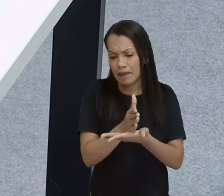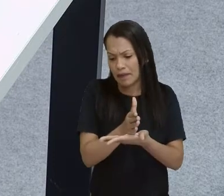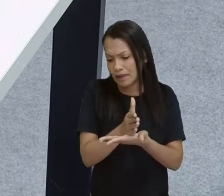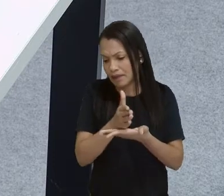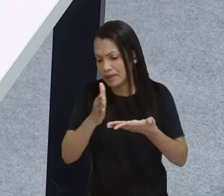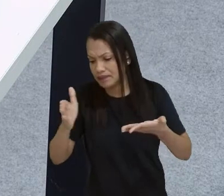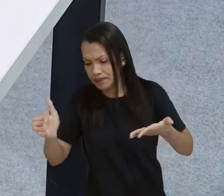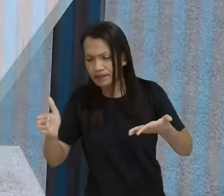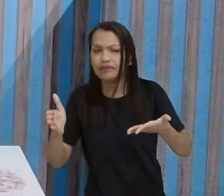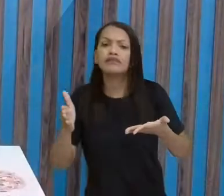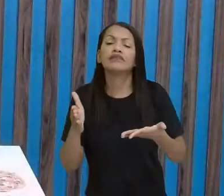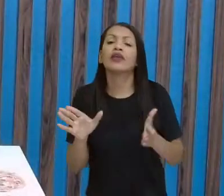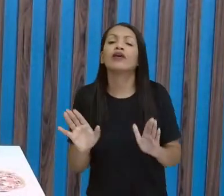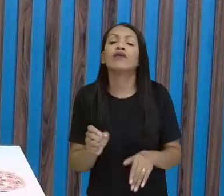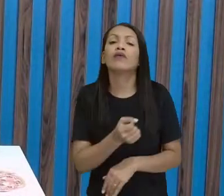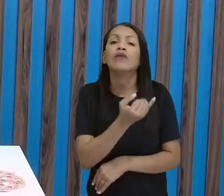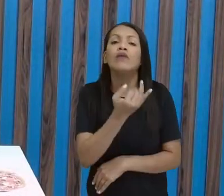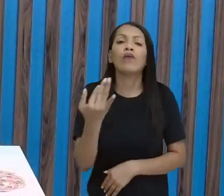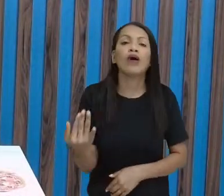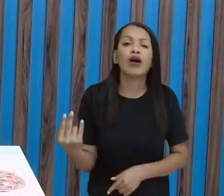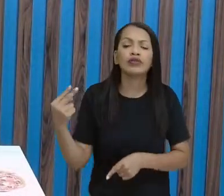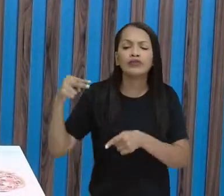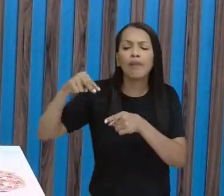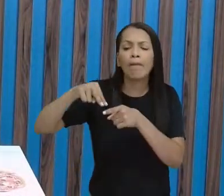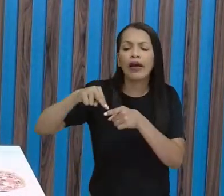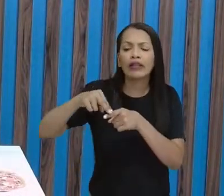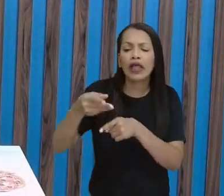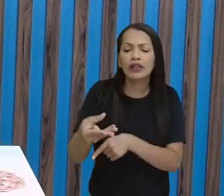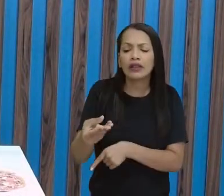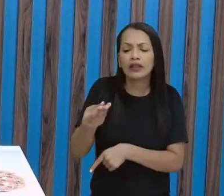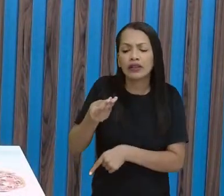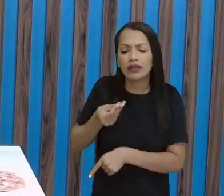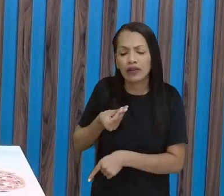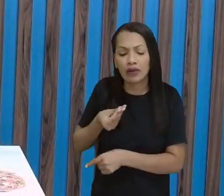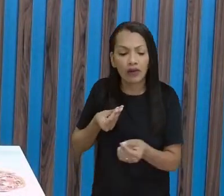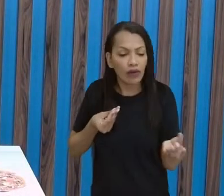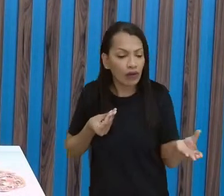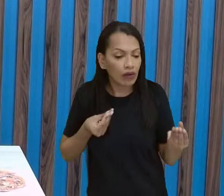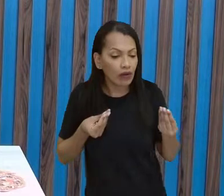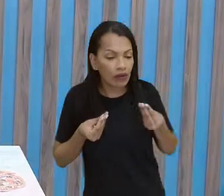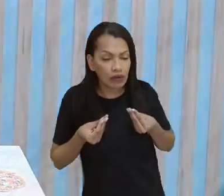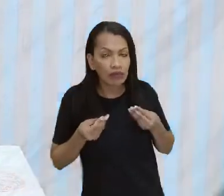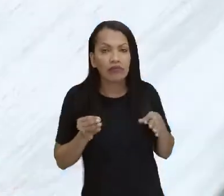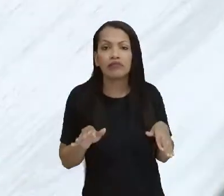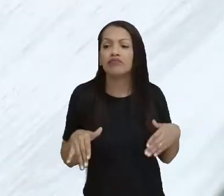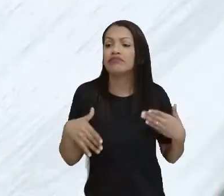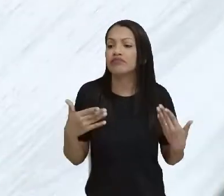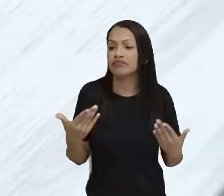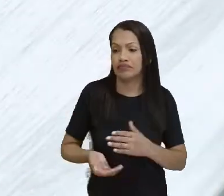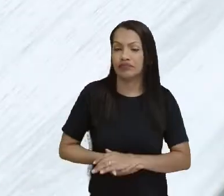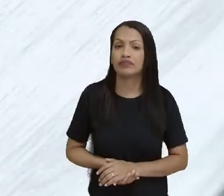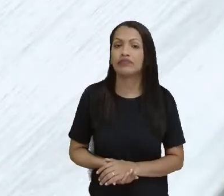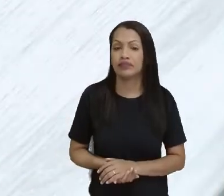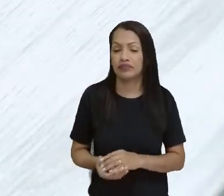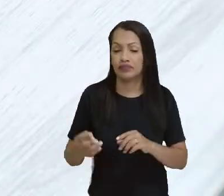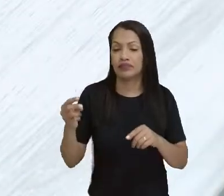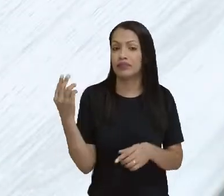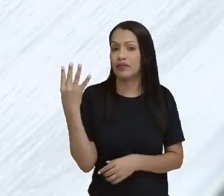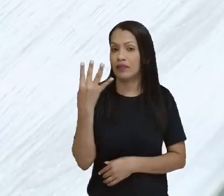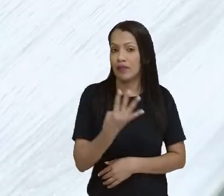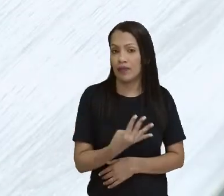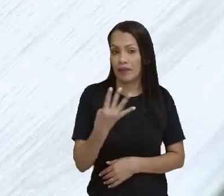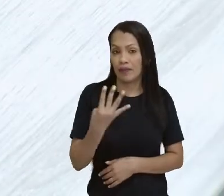dividir a metade, quantas fatias cada uma vai receber? Então, eu vou pegar aqui, ó, 2 fatias para